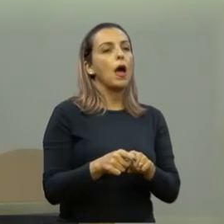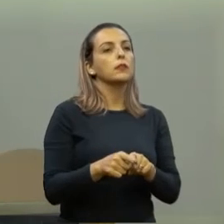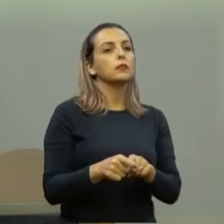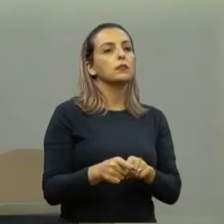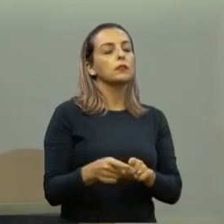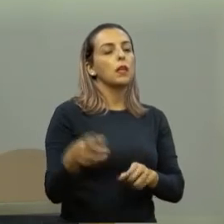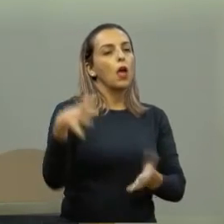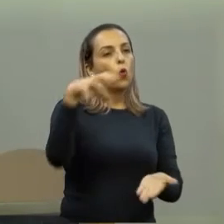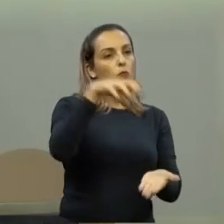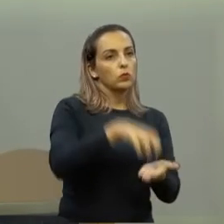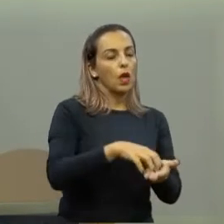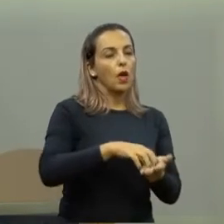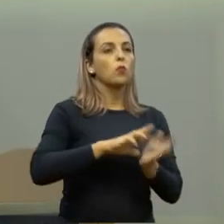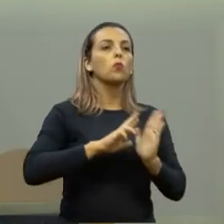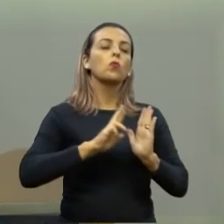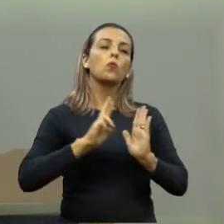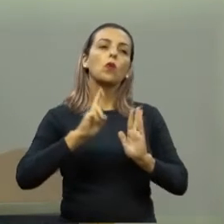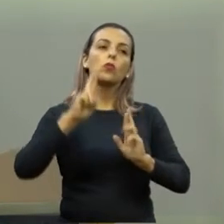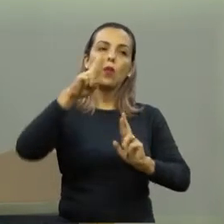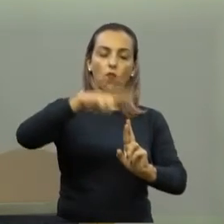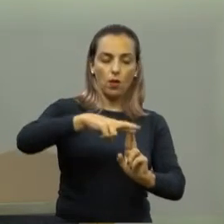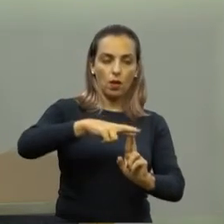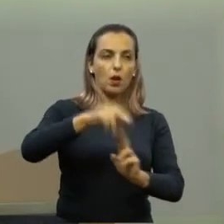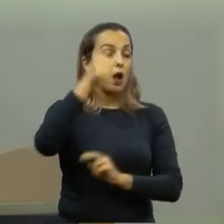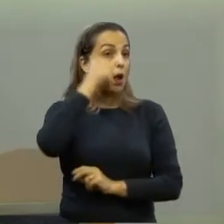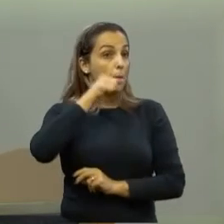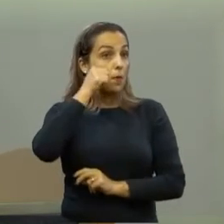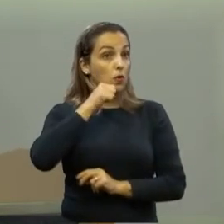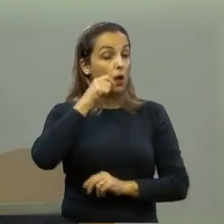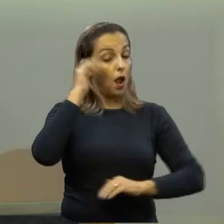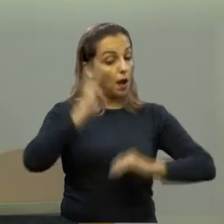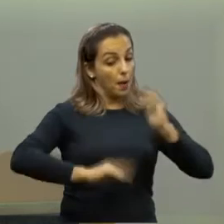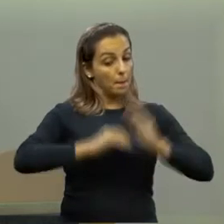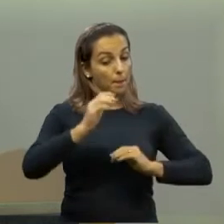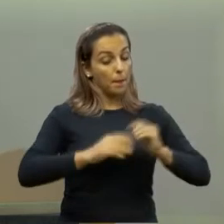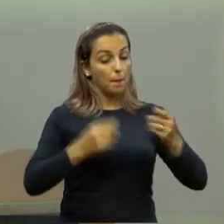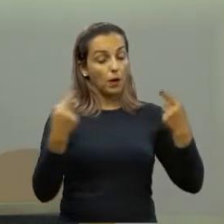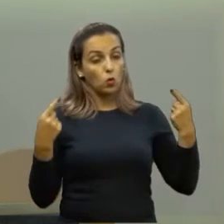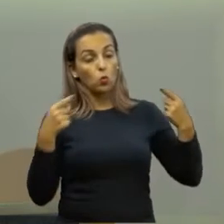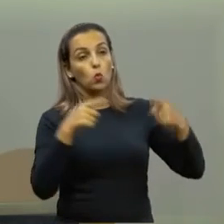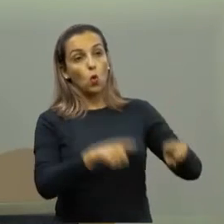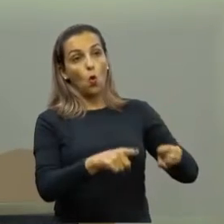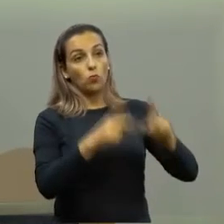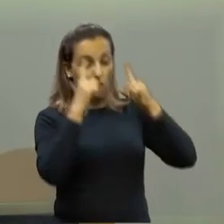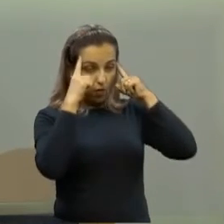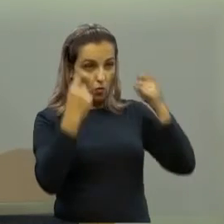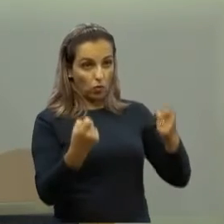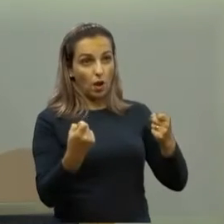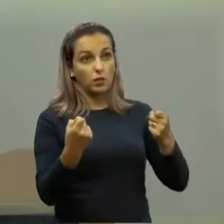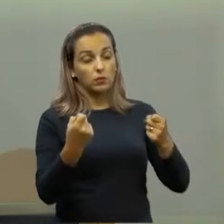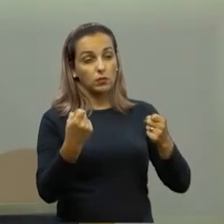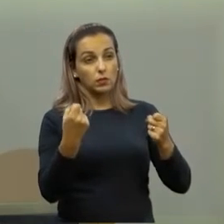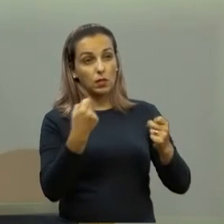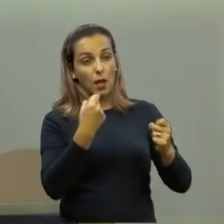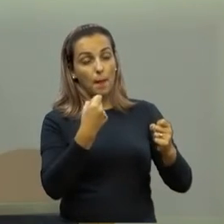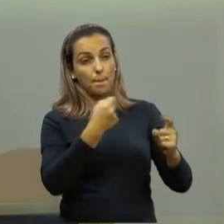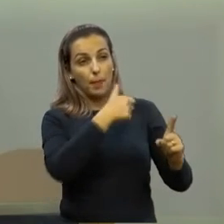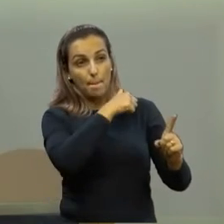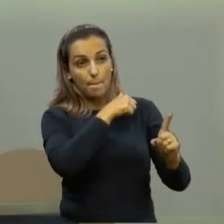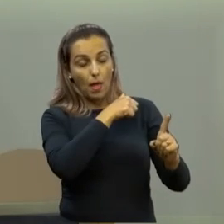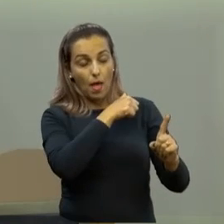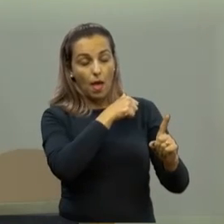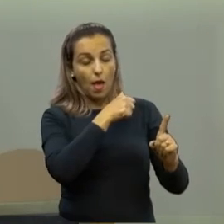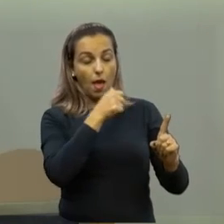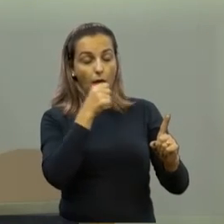da mulher que realiza ações afirma afirmativas que visam coibir qualquer tipo de violência contra mulher e também